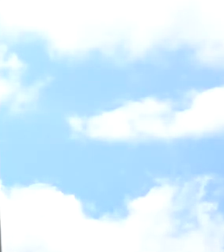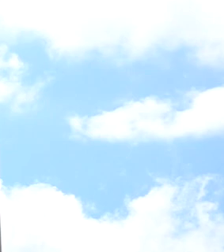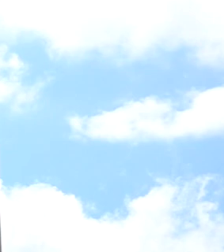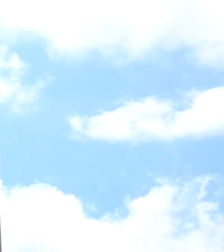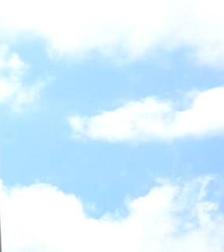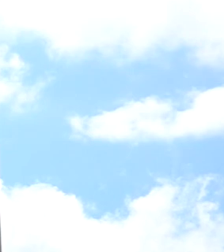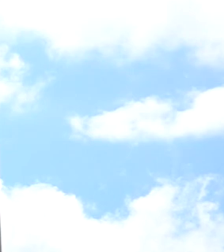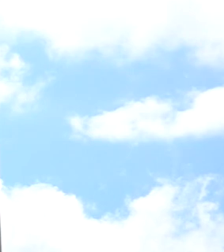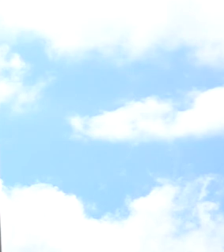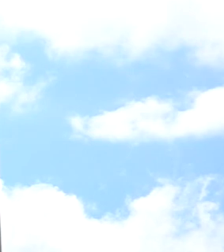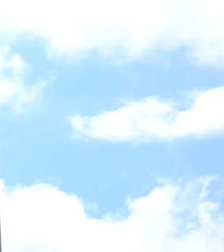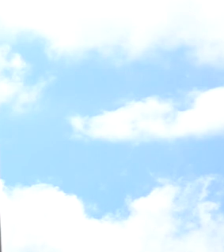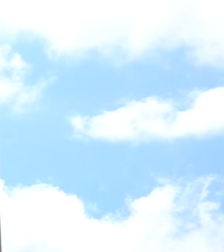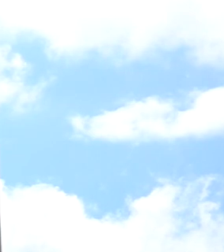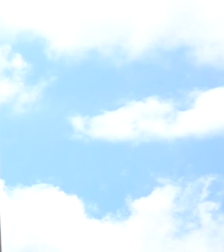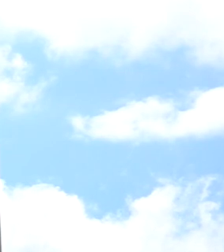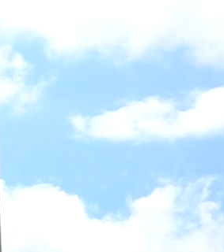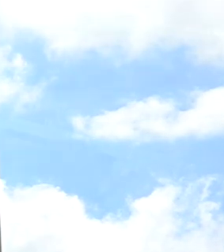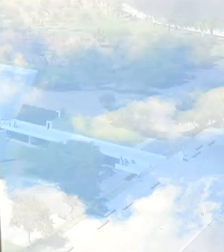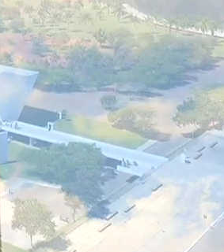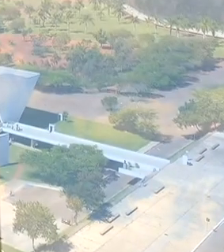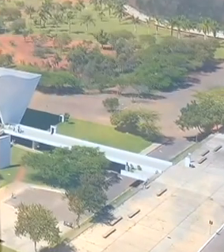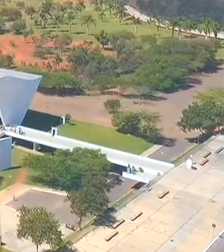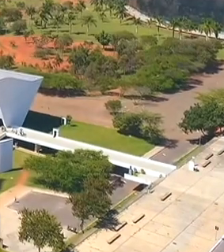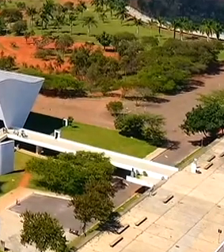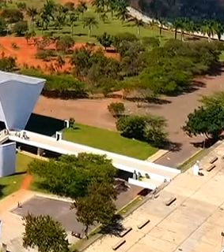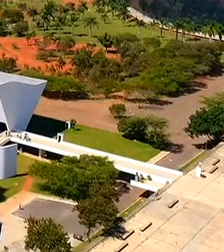Tchau, tchau.